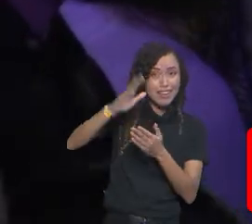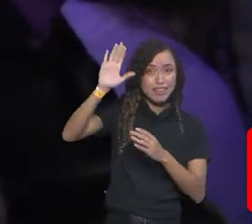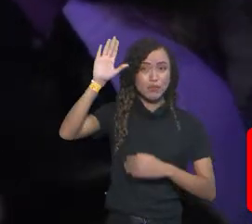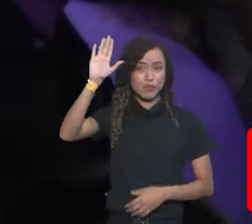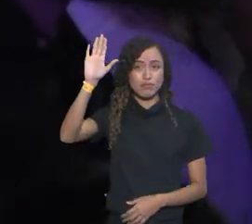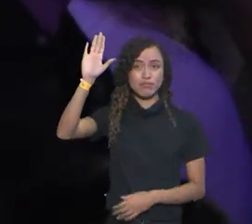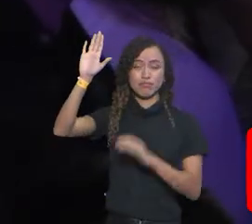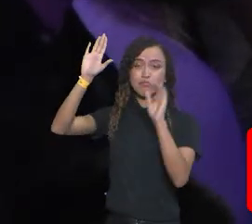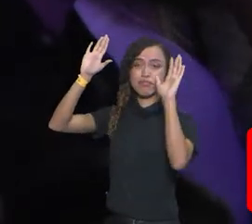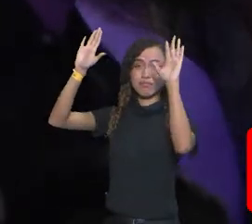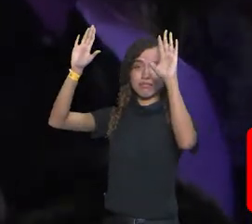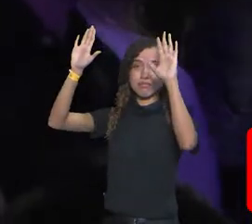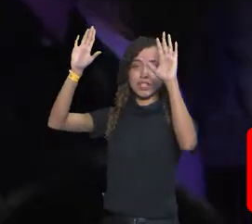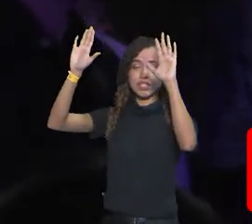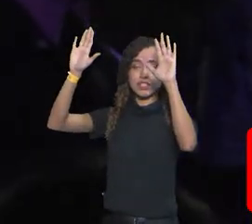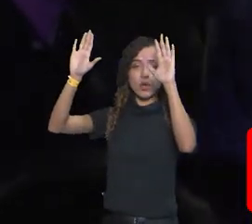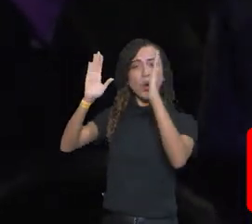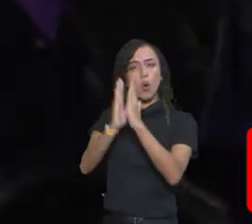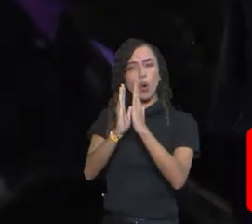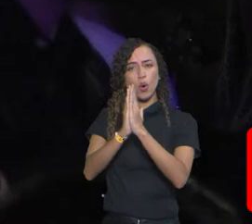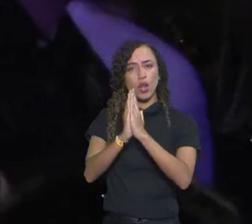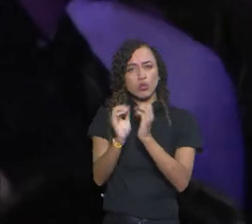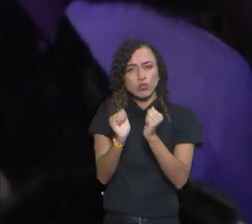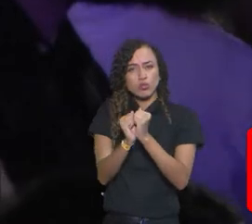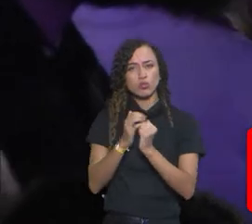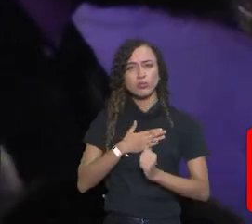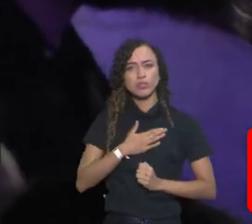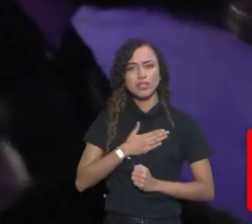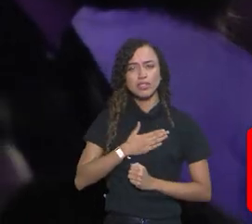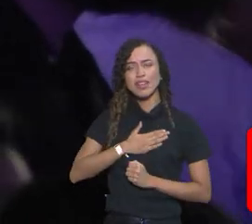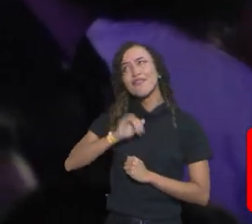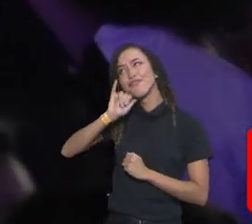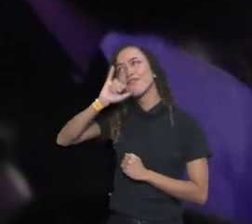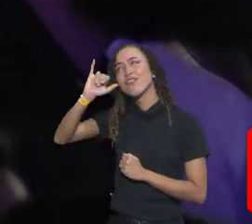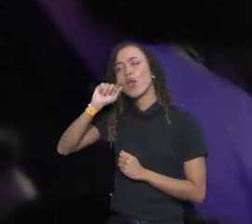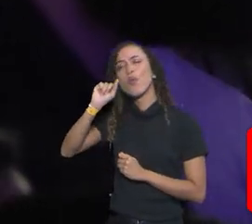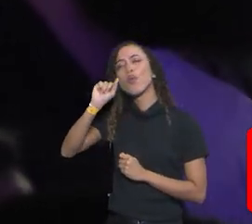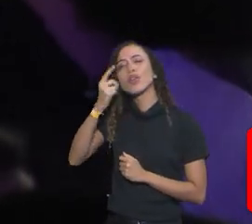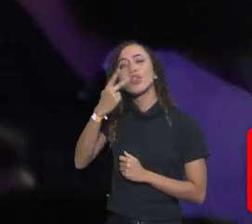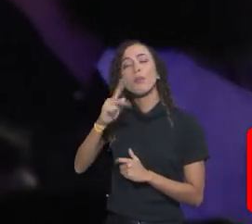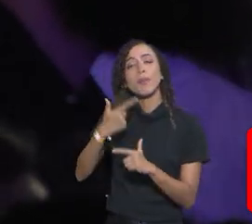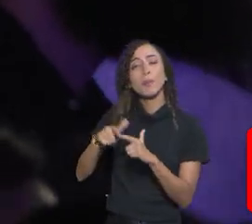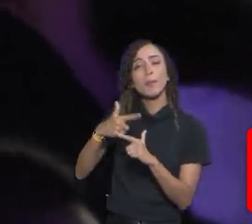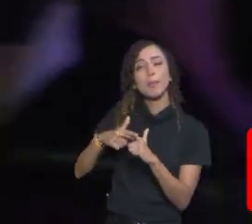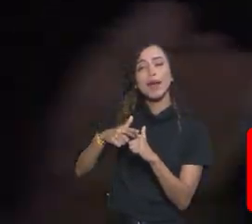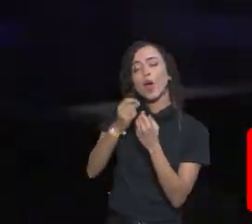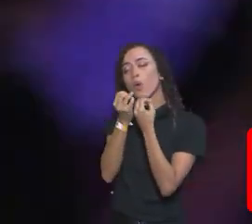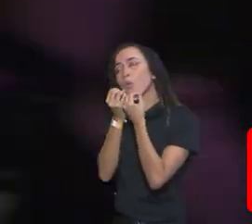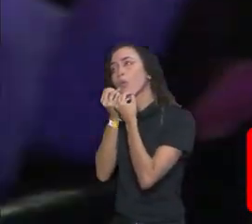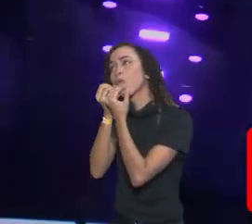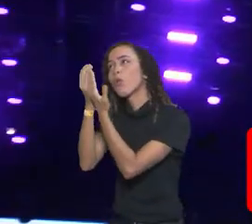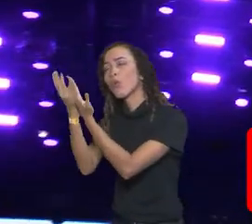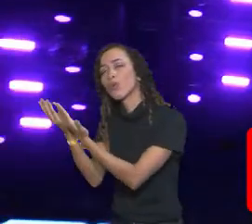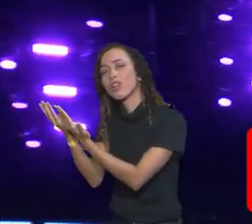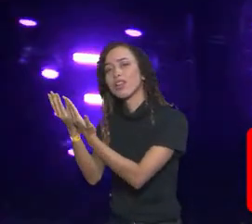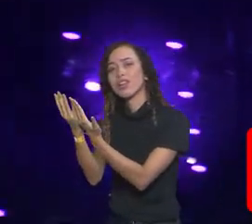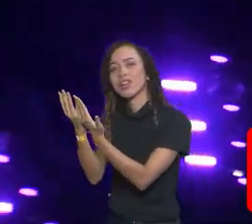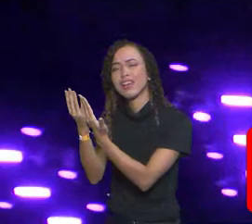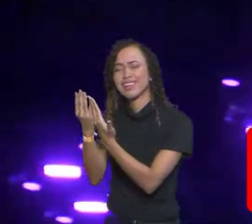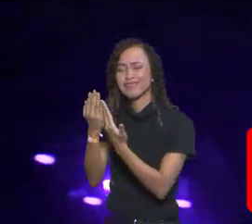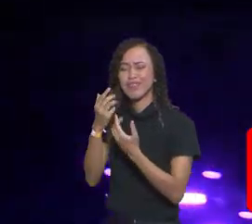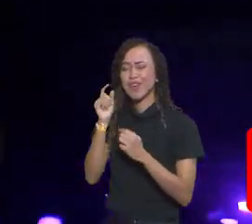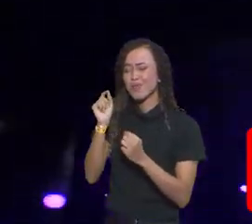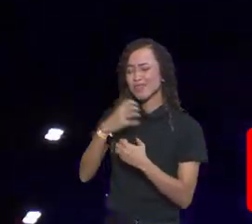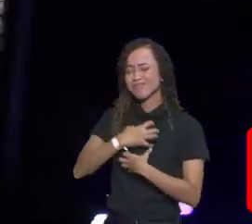e vai orar comigo e vai falar para ele Qual a tua necessidade Qual o teu problema o que que tem que afligido